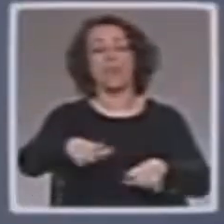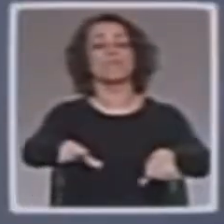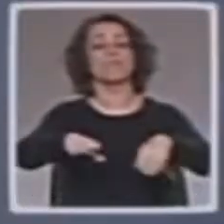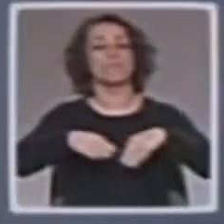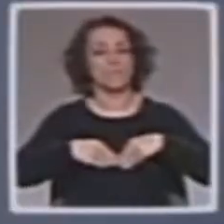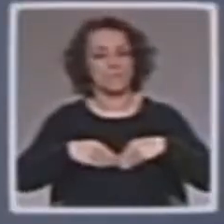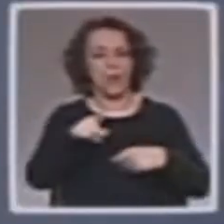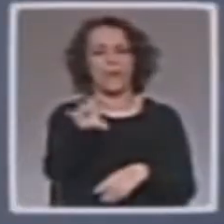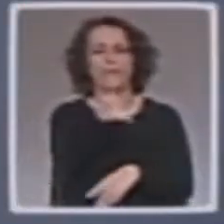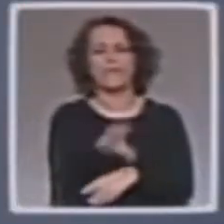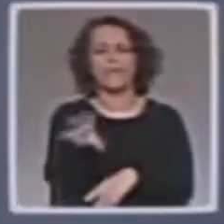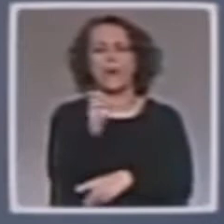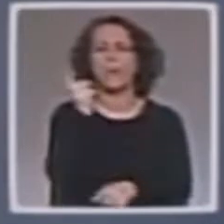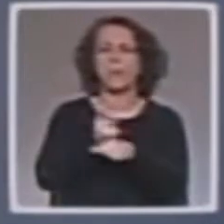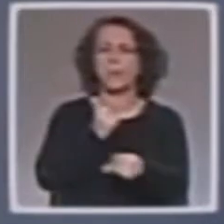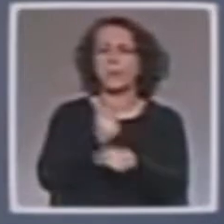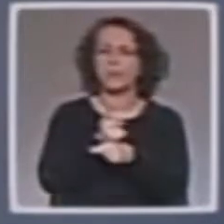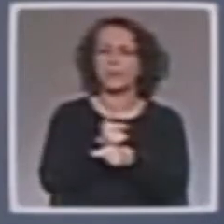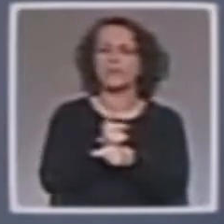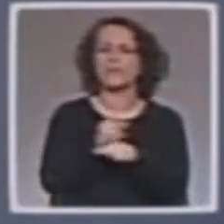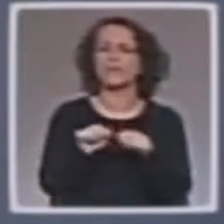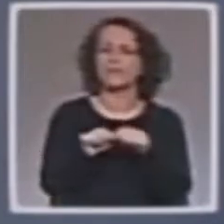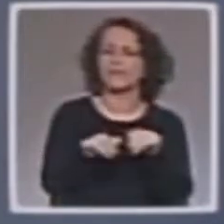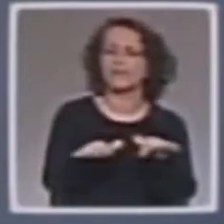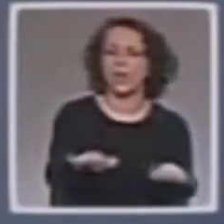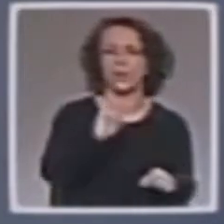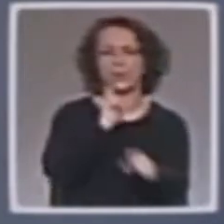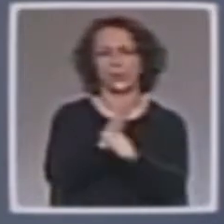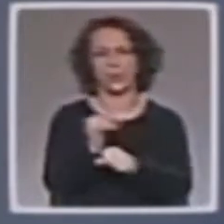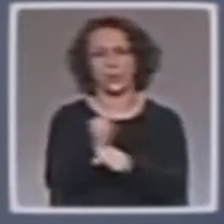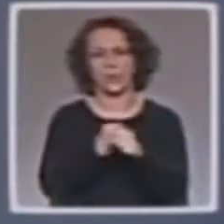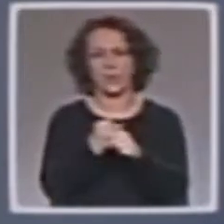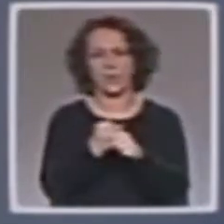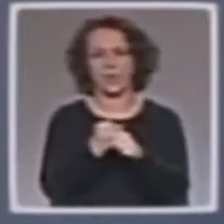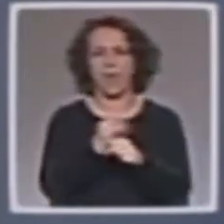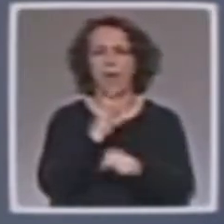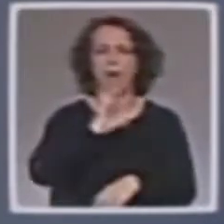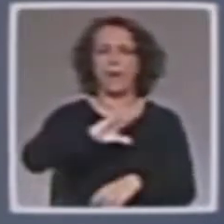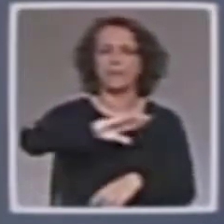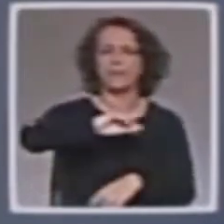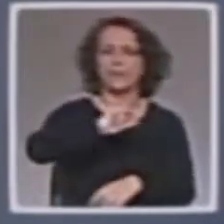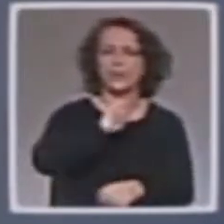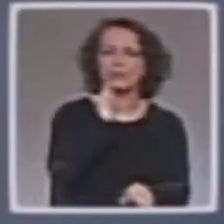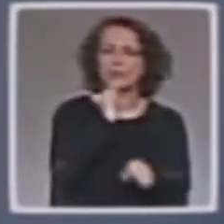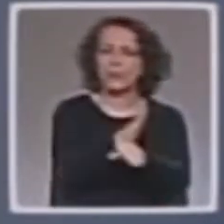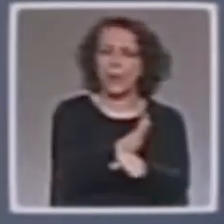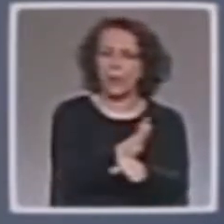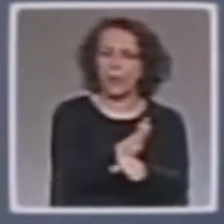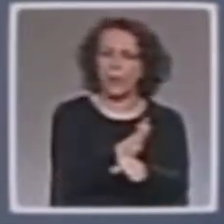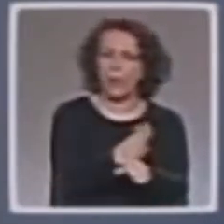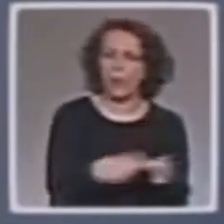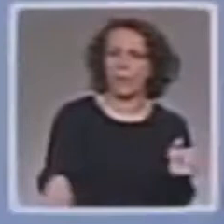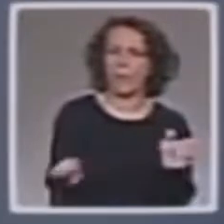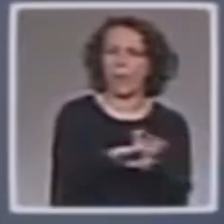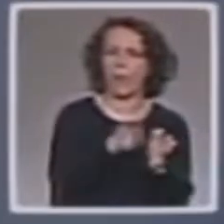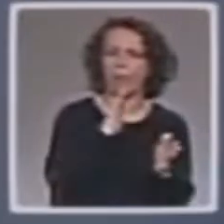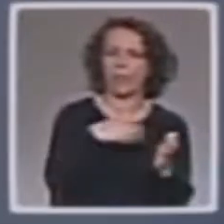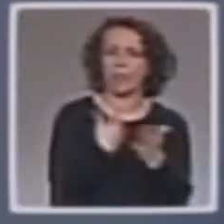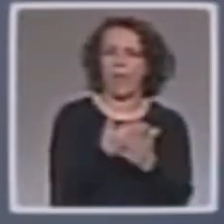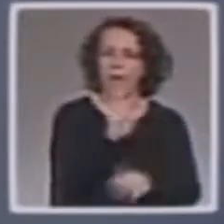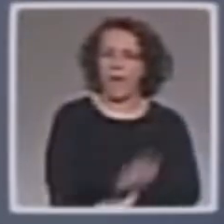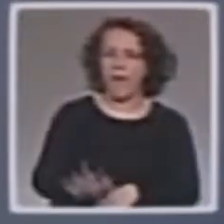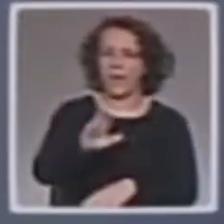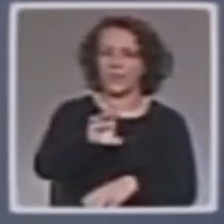seu formato habitual a outras ilhas, tocando novos pontos açorianos, numa união simbólica da nossa